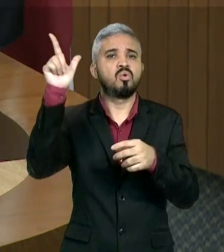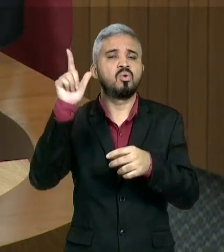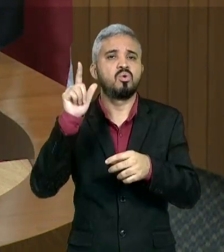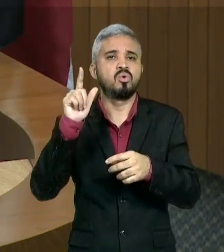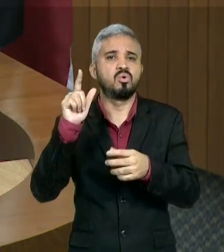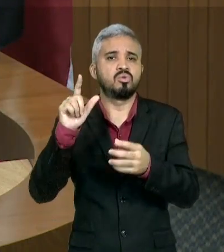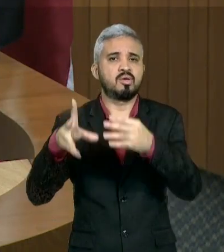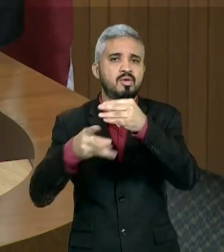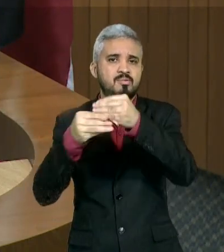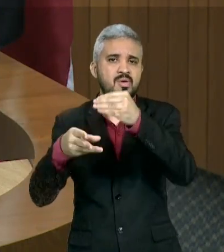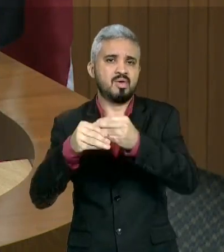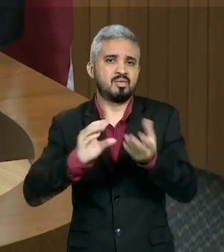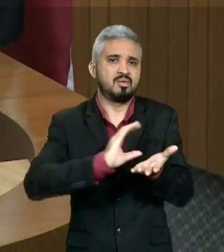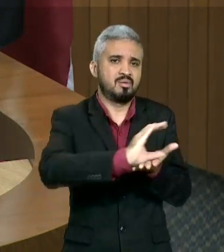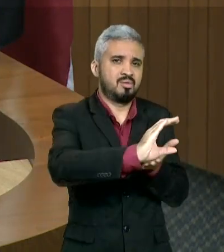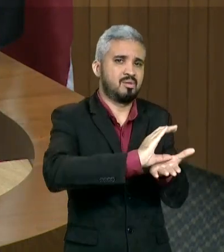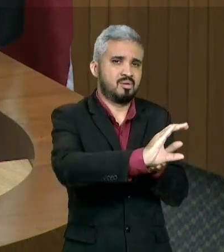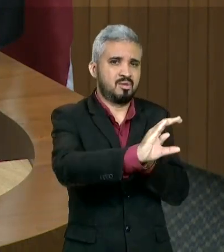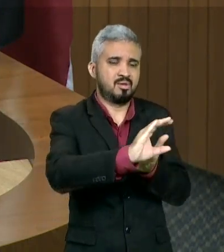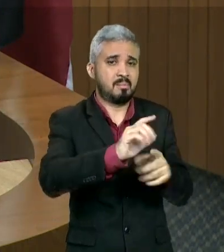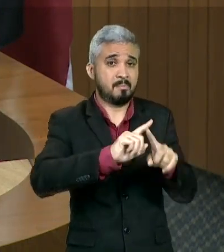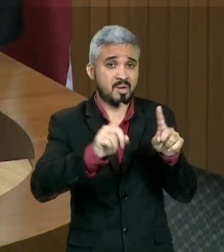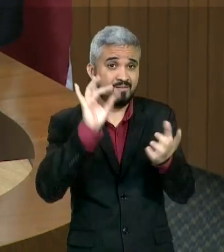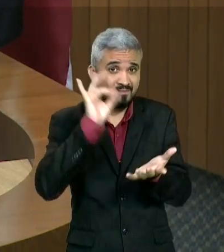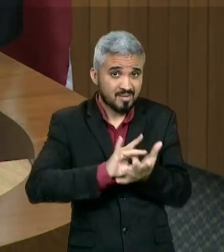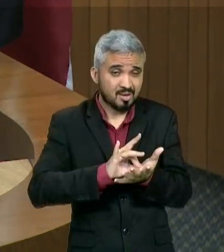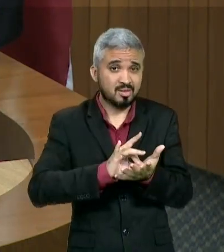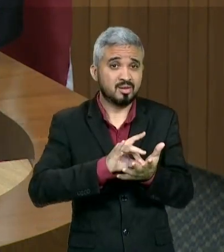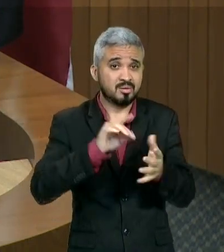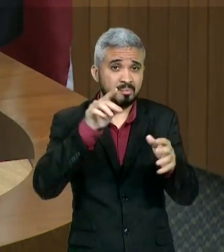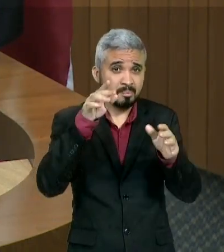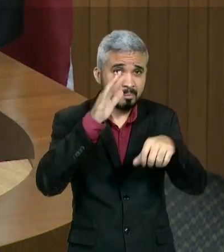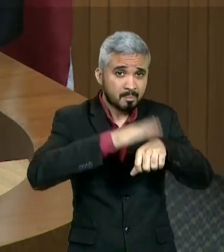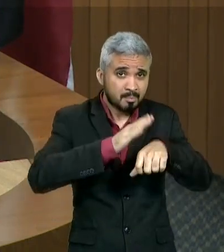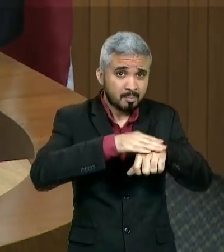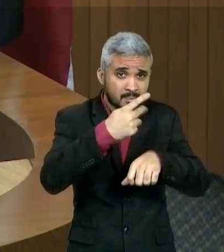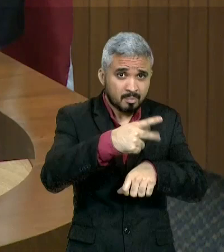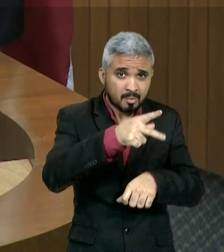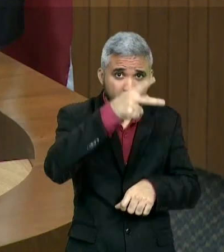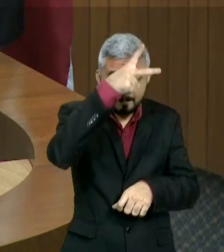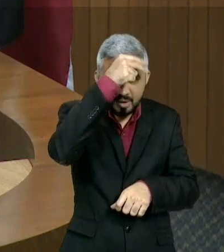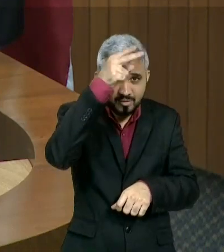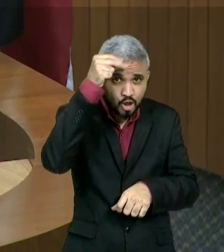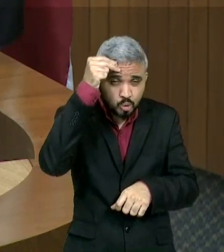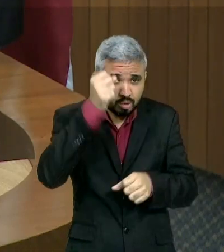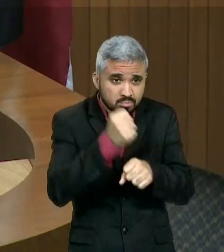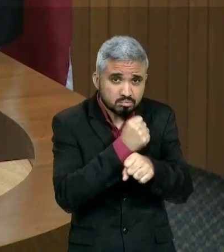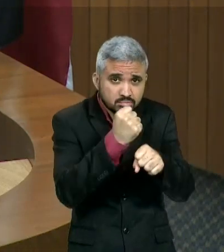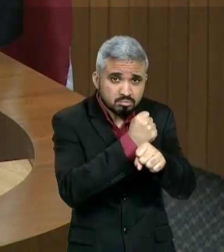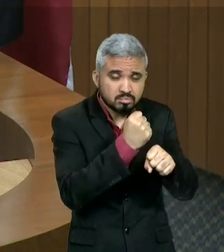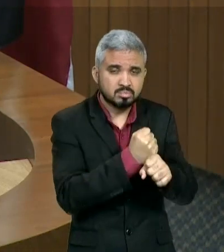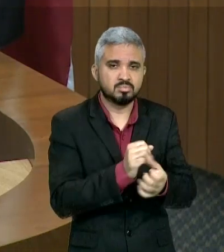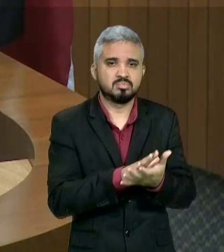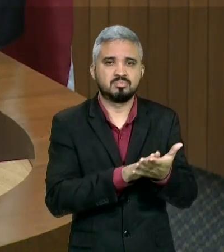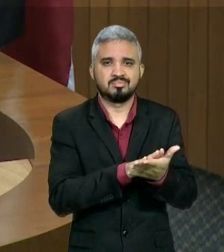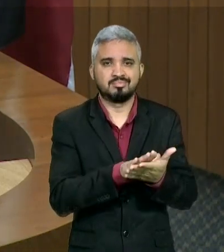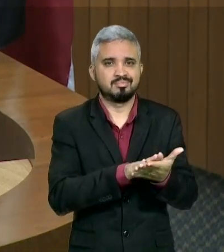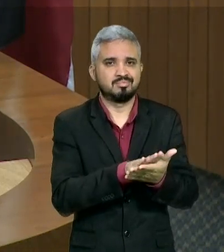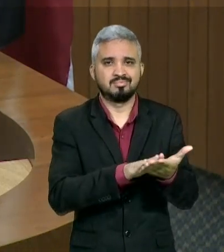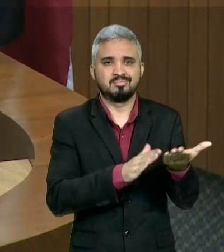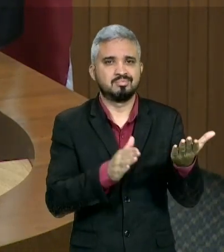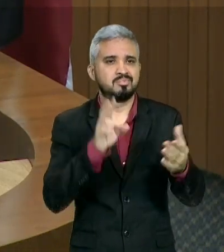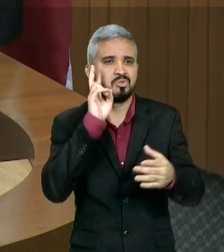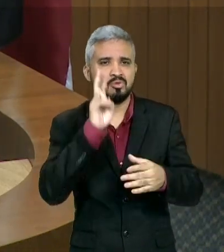extra orçamentário, mas do orçamento a gente não vê um tapa-buraco, a gente não vê um investimento em saneamento que tanto precisa,